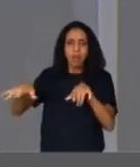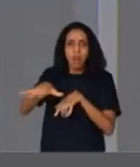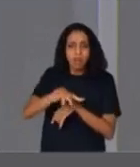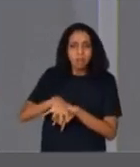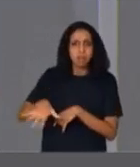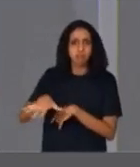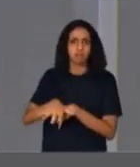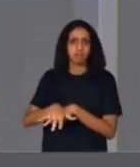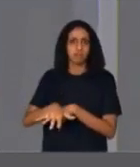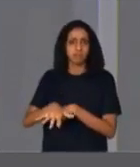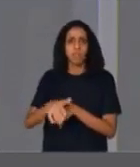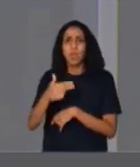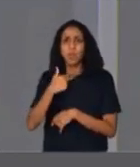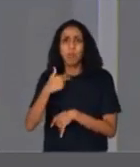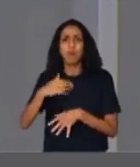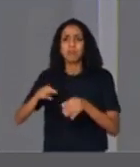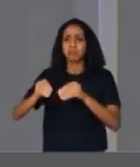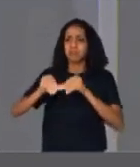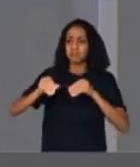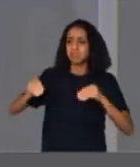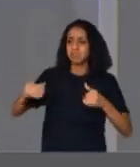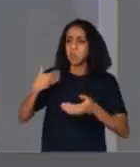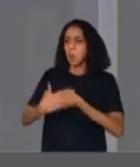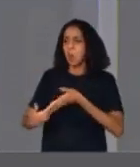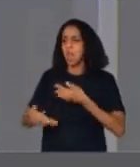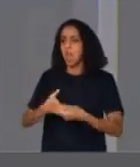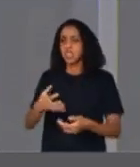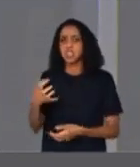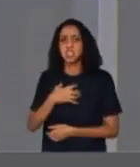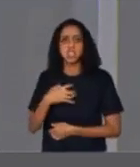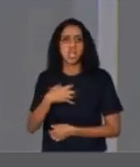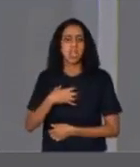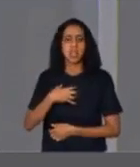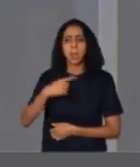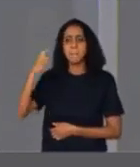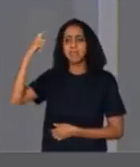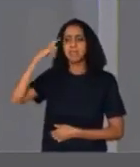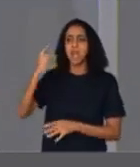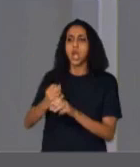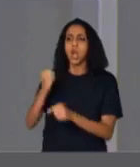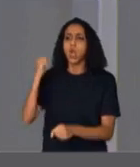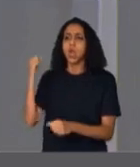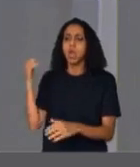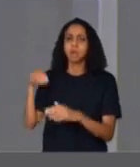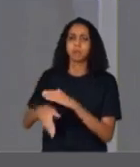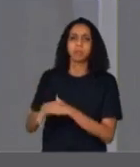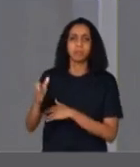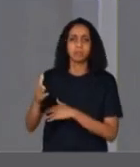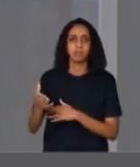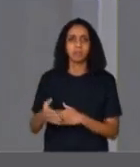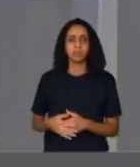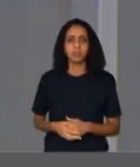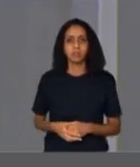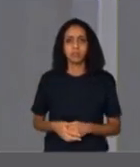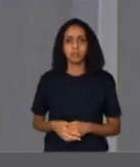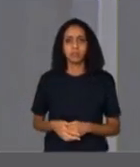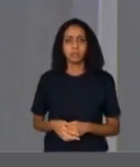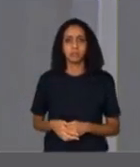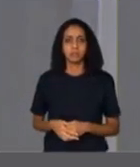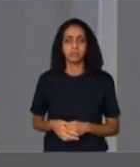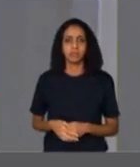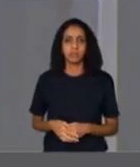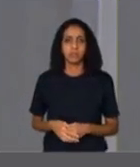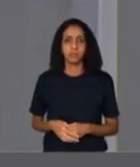solo especulado, orientado para o negócio e disponibilizado